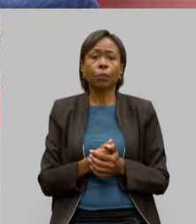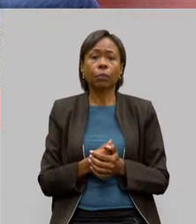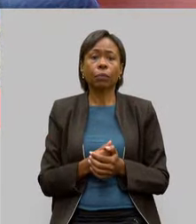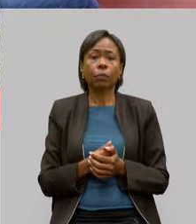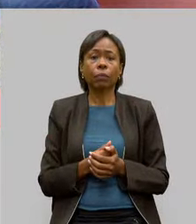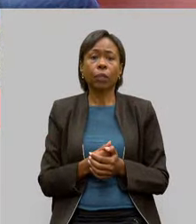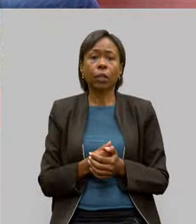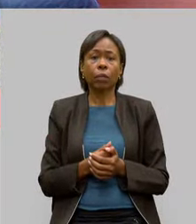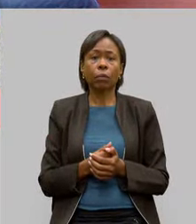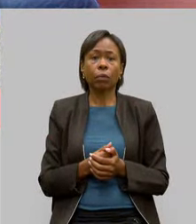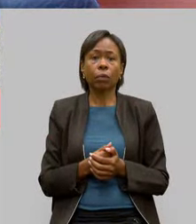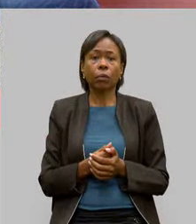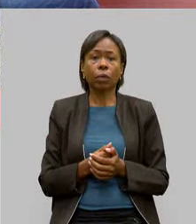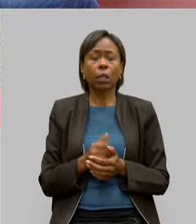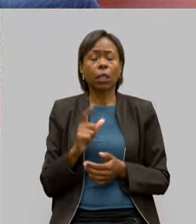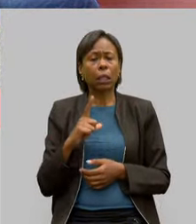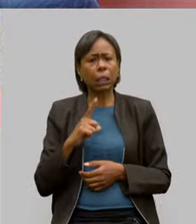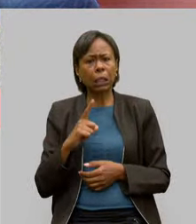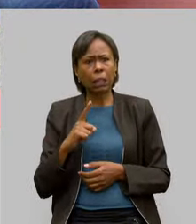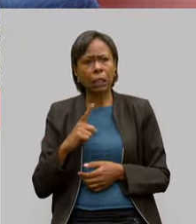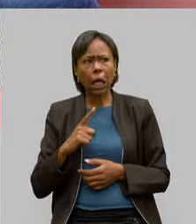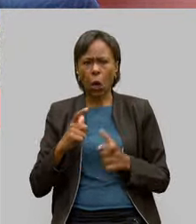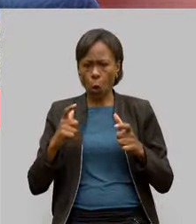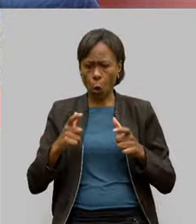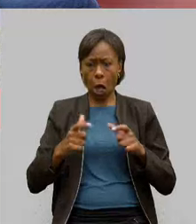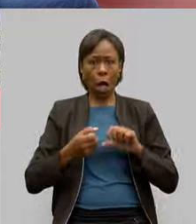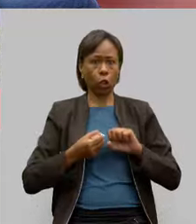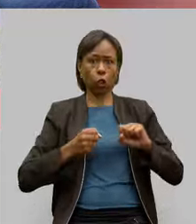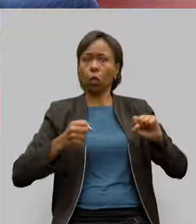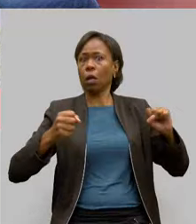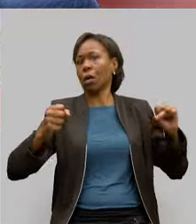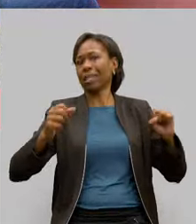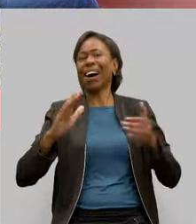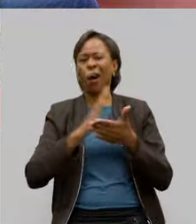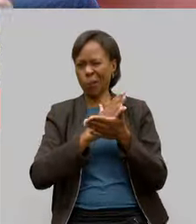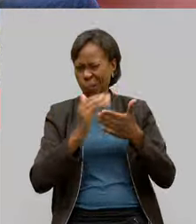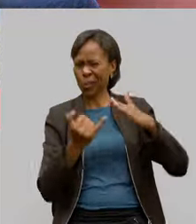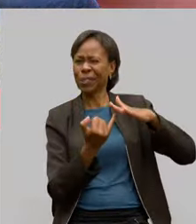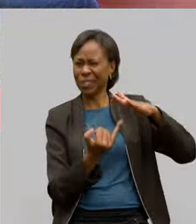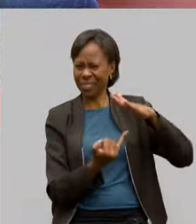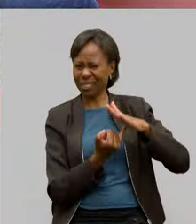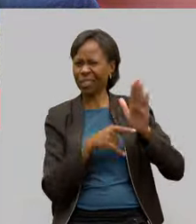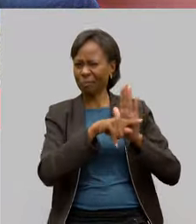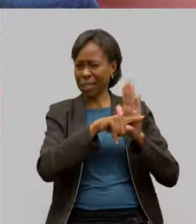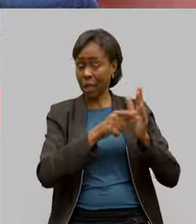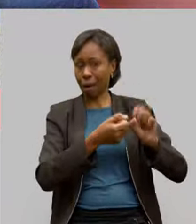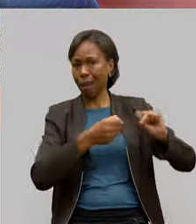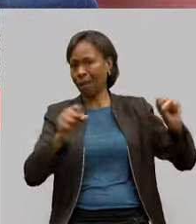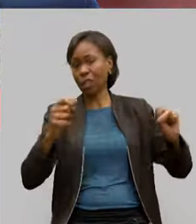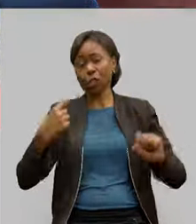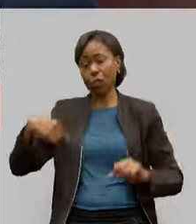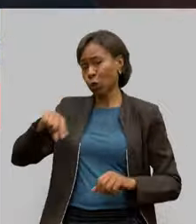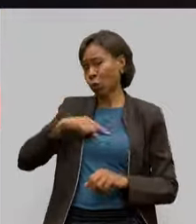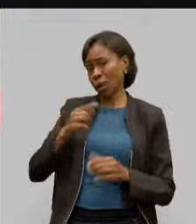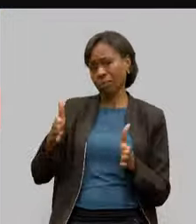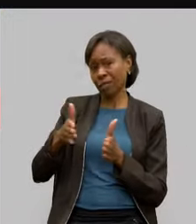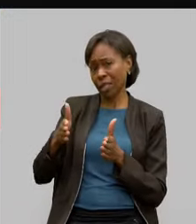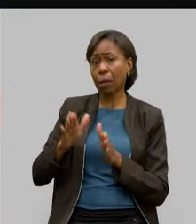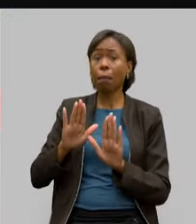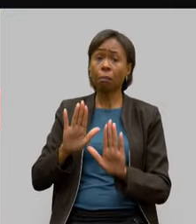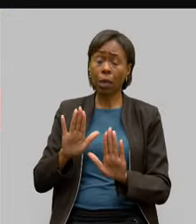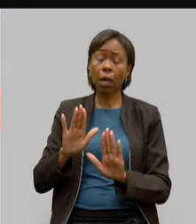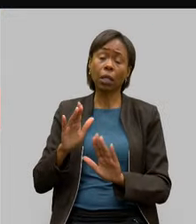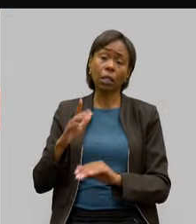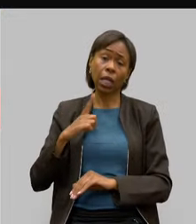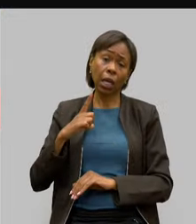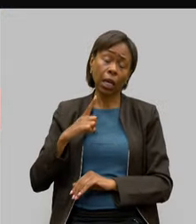infraestrutura eh assim gigante igual a alguns institutos de pesquisas que tem aqui no Brasil a gente tem feito o nosso lado social a gente